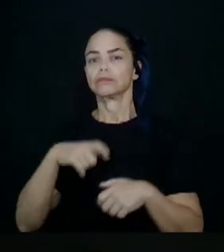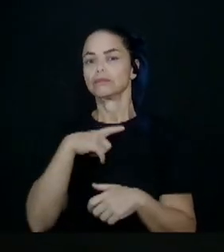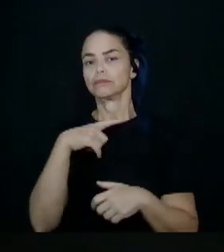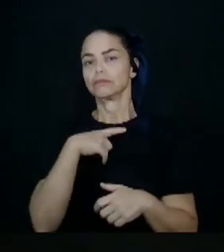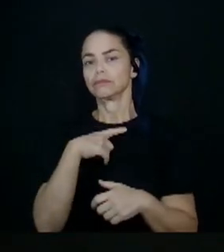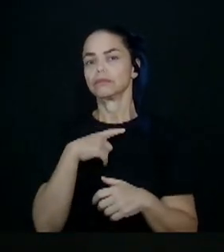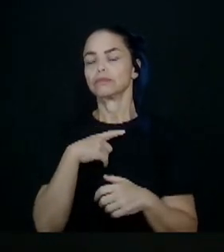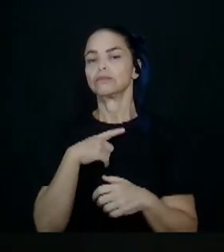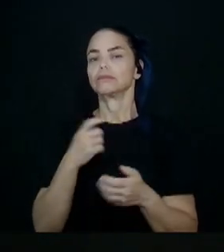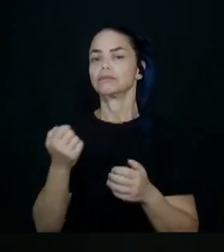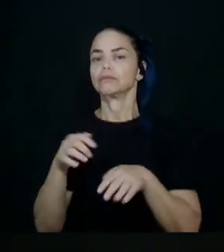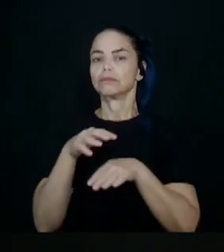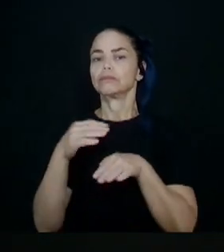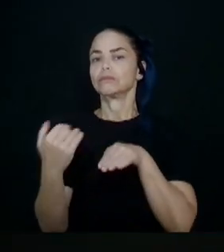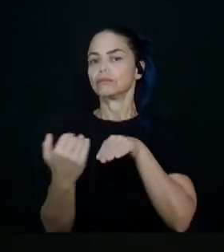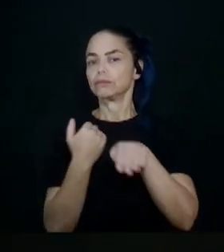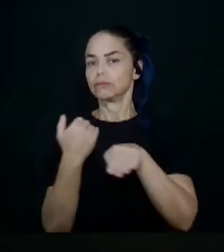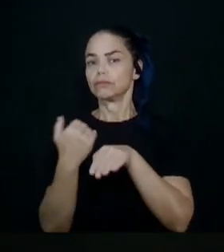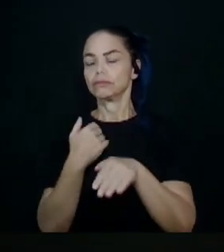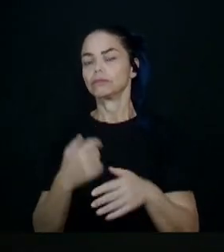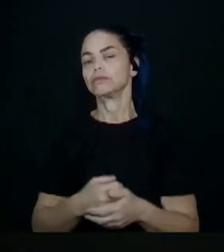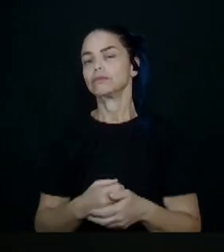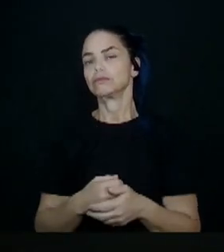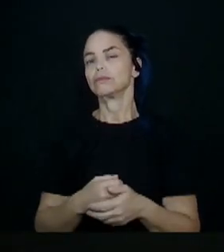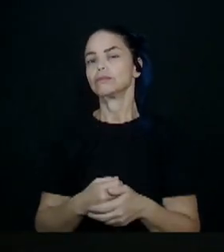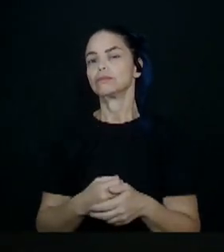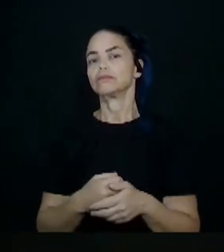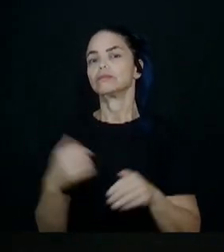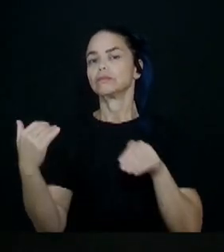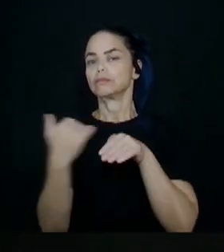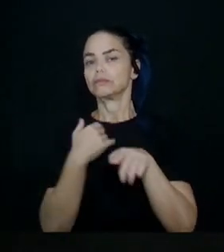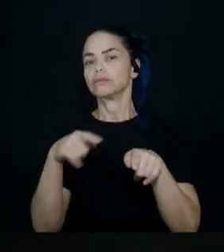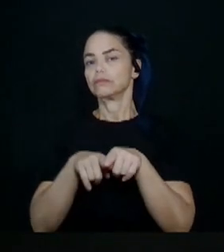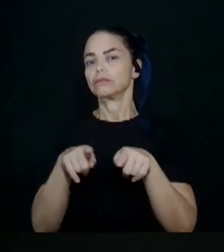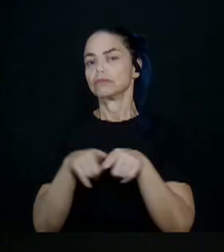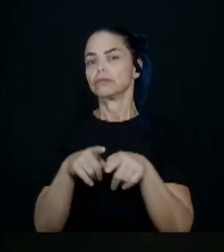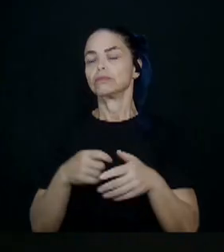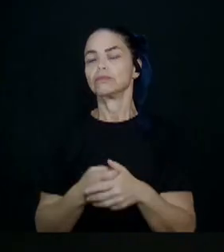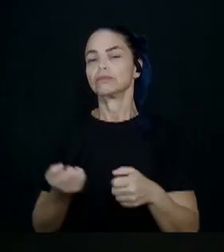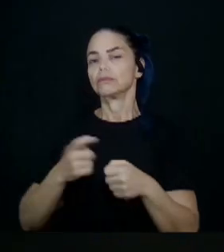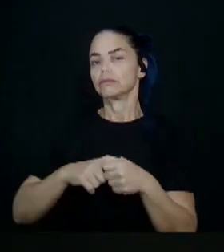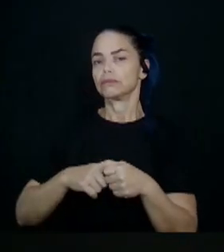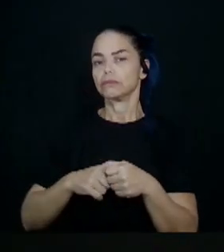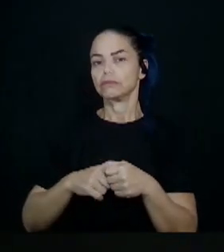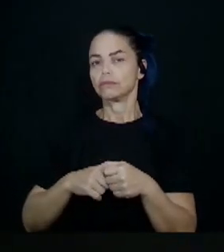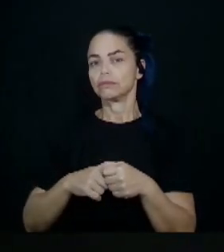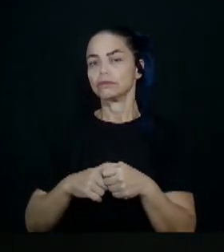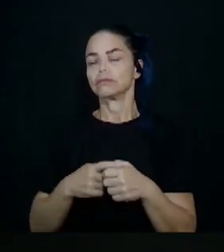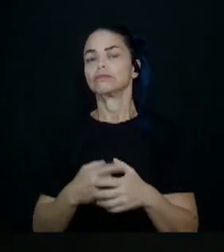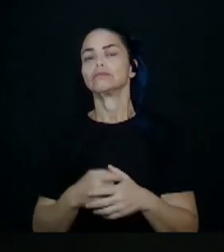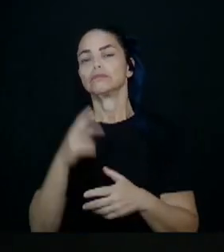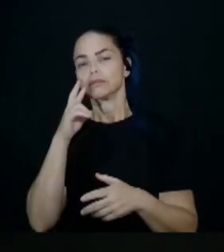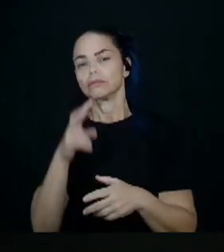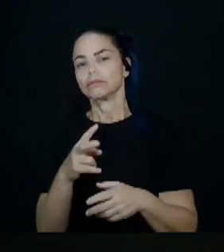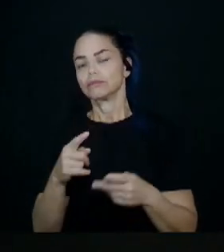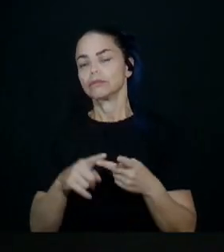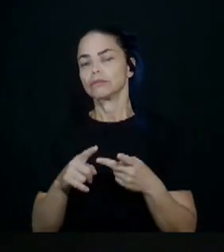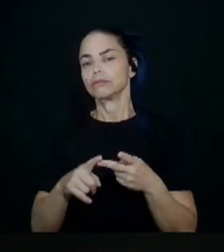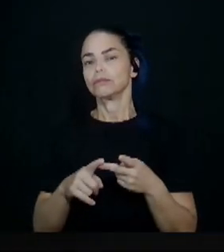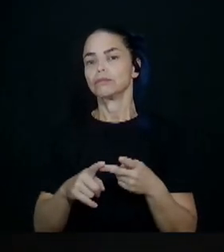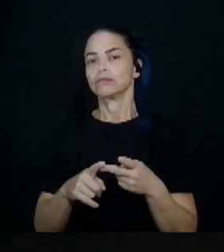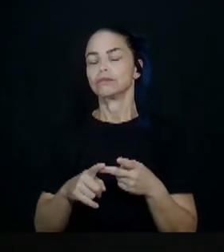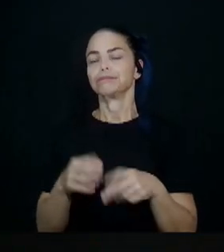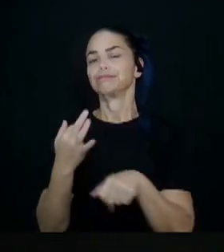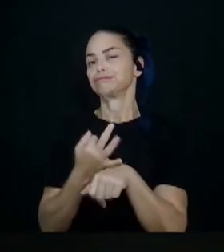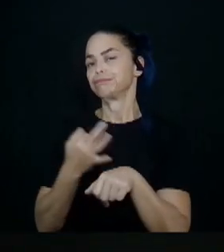trânsito fluido. E quando a gente fala de trânsito fluido, também a gente volta para nós mesmos e vemos como está a nossa intolerância,